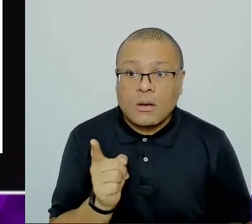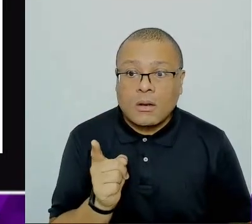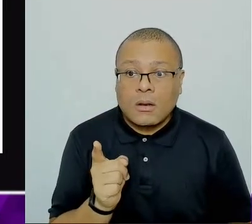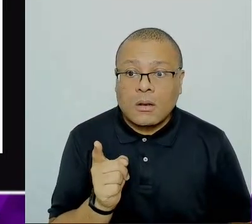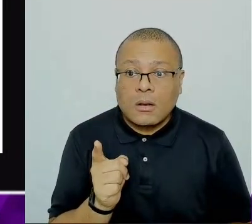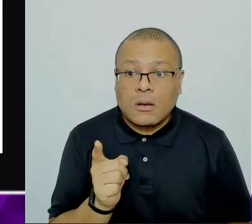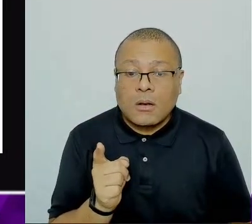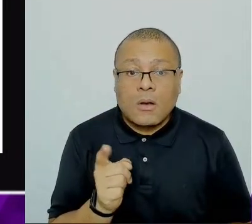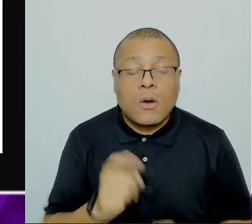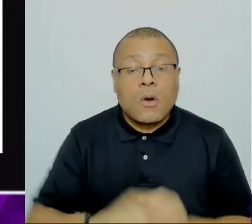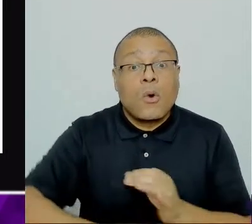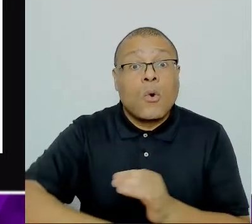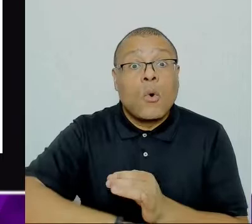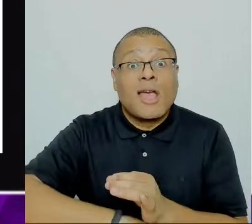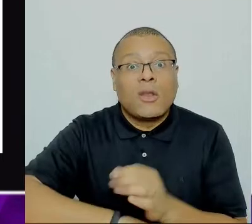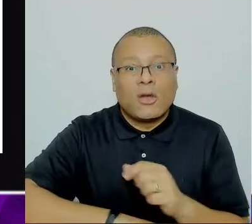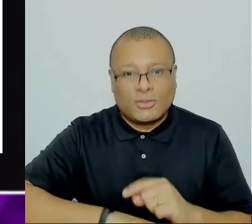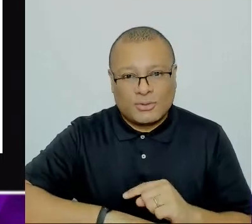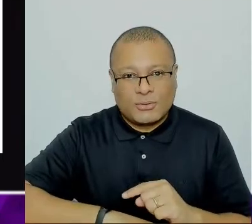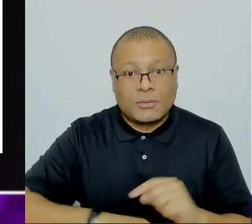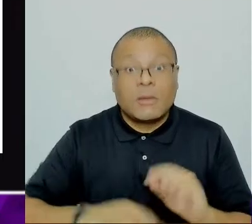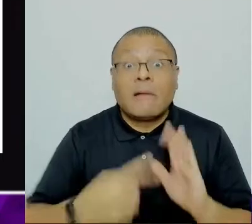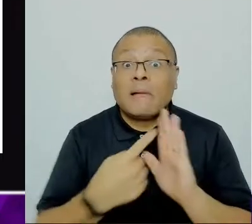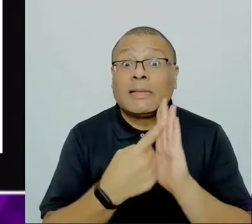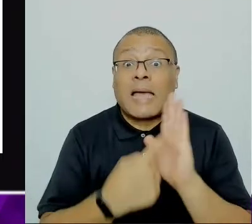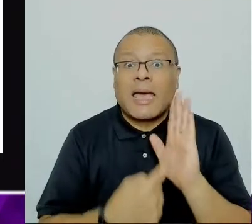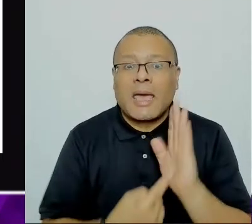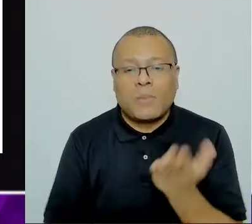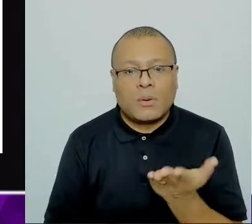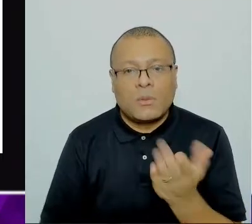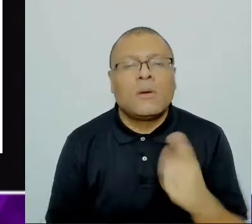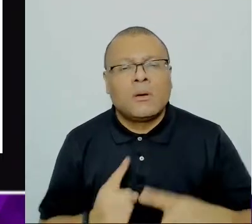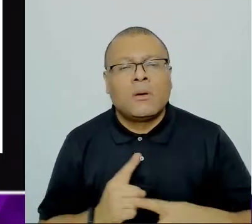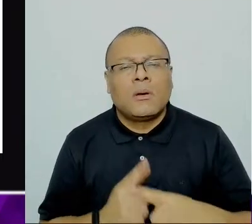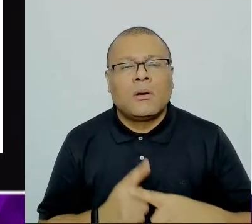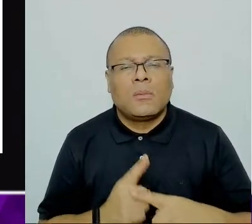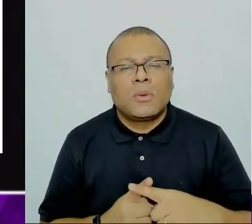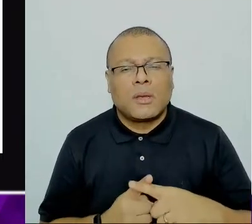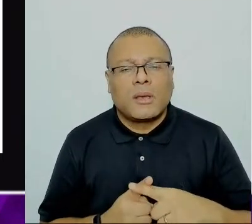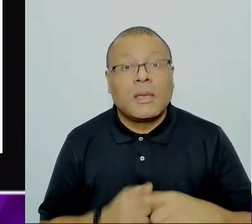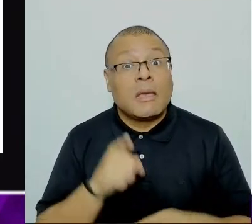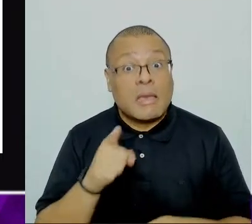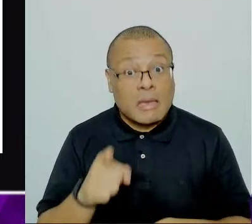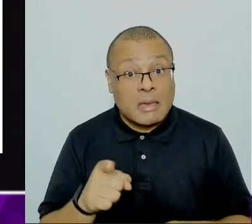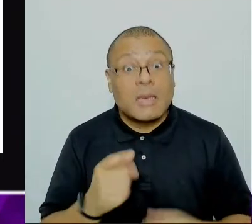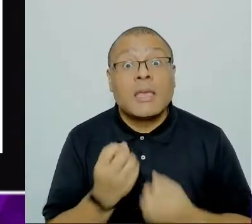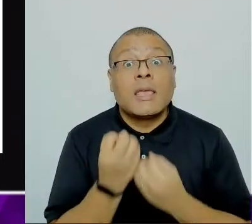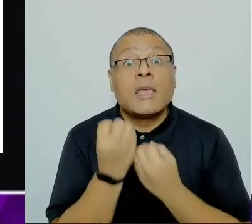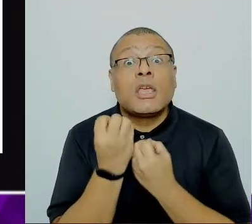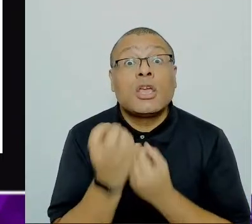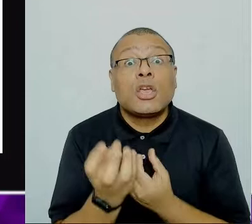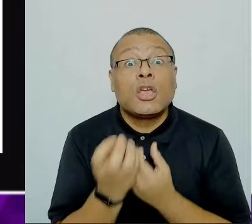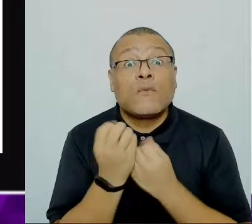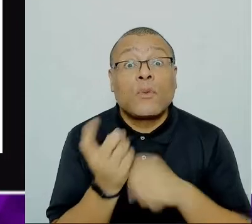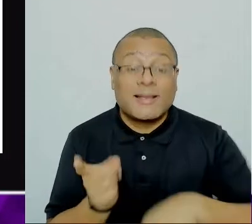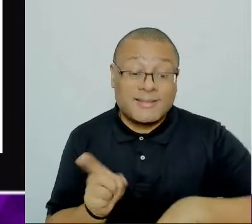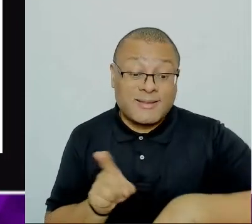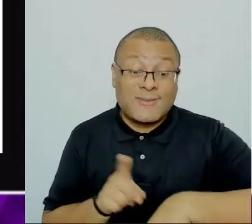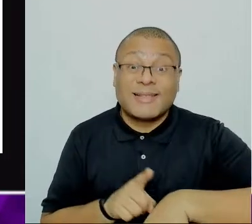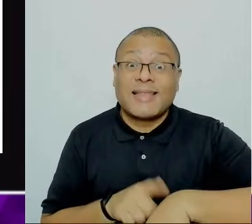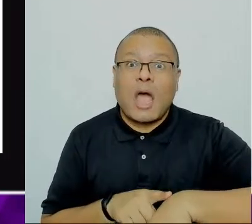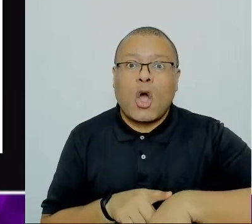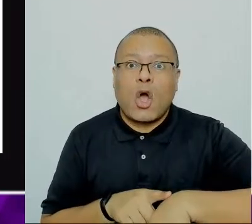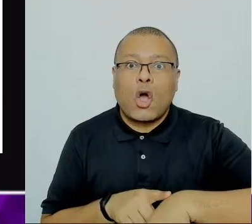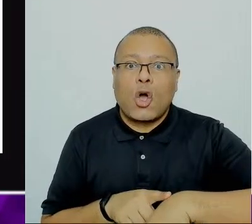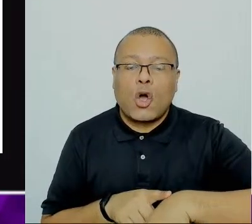um relógio que eu estou utilizando da Apple. Por quê? Porque ele é um cara que pega dados real time. É um cara que pega